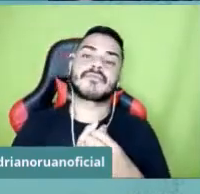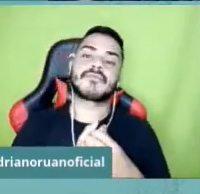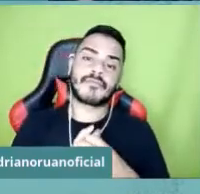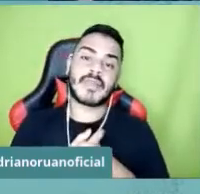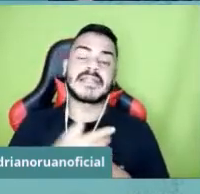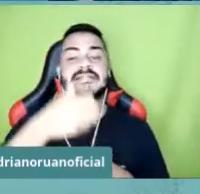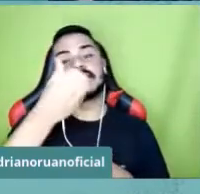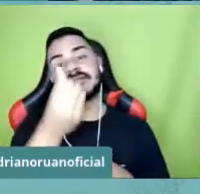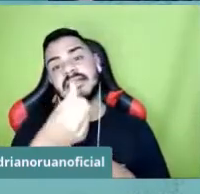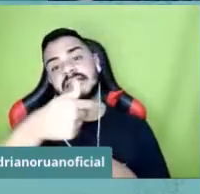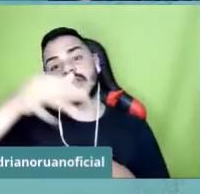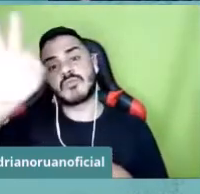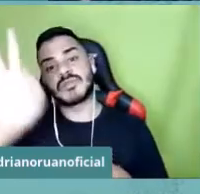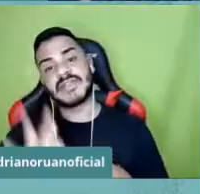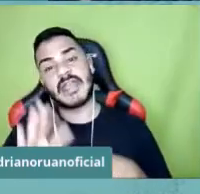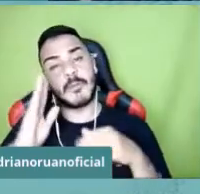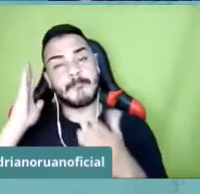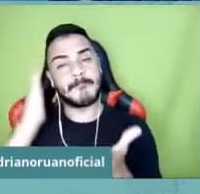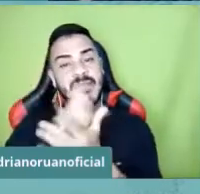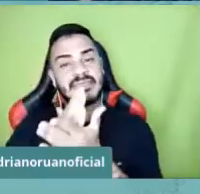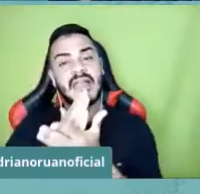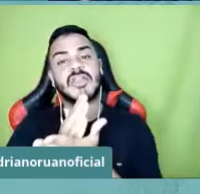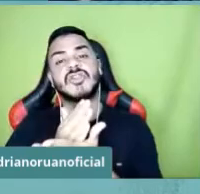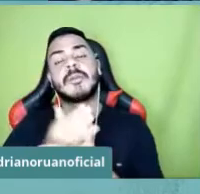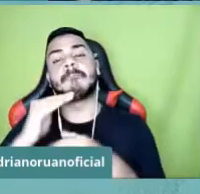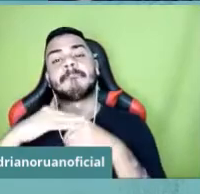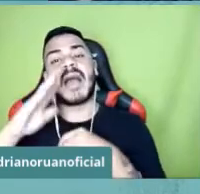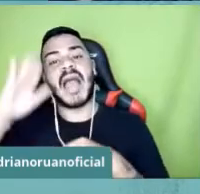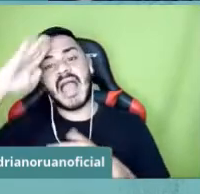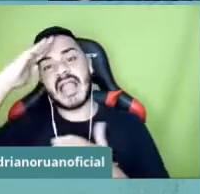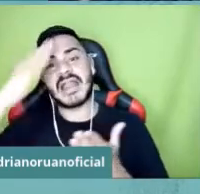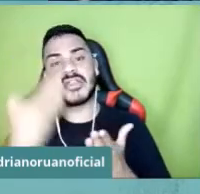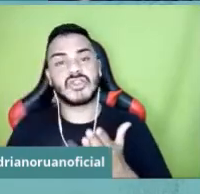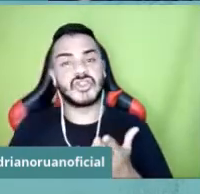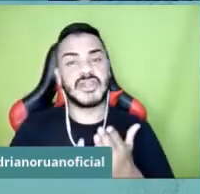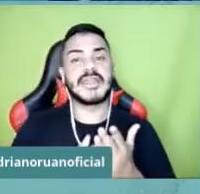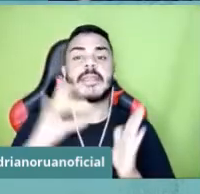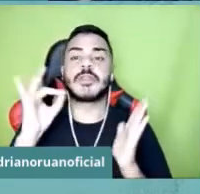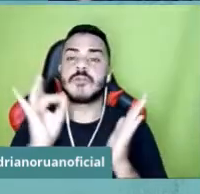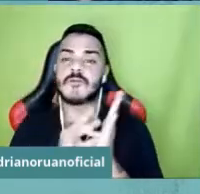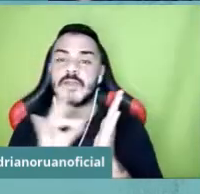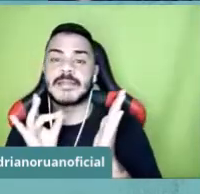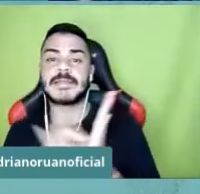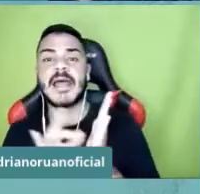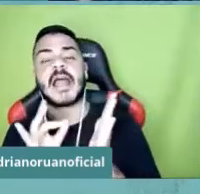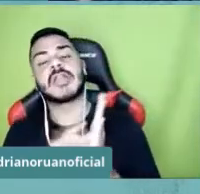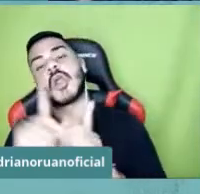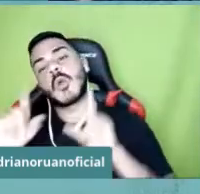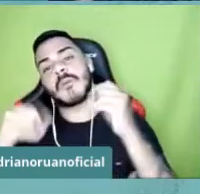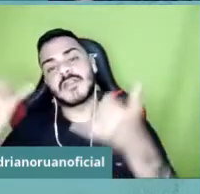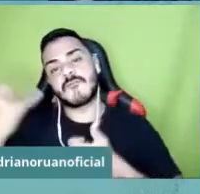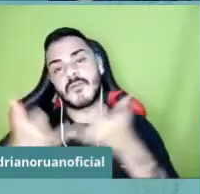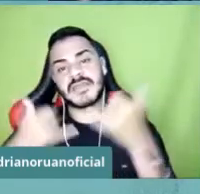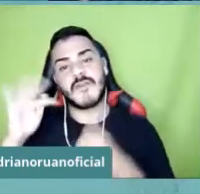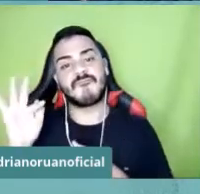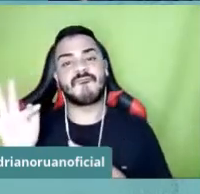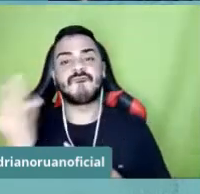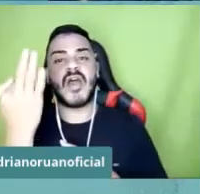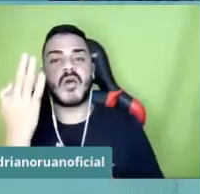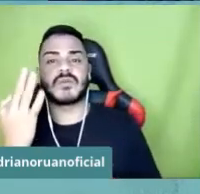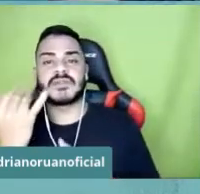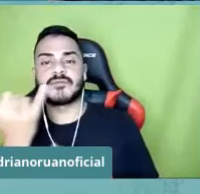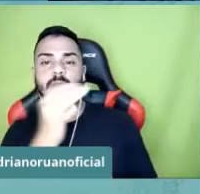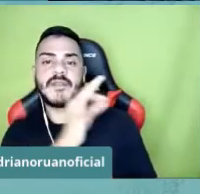67%, ou seja, mais da metade, acreditava realmente em alguma informação falsa sobre vacina.